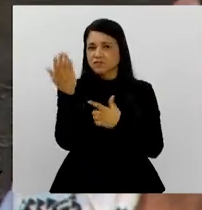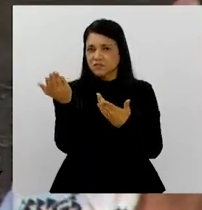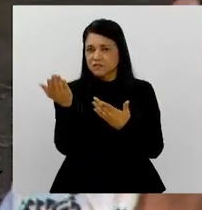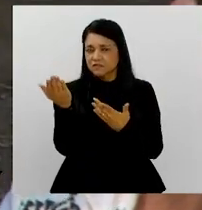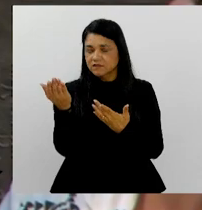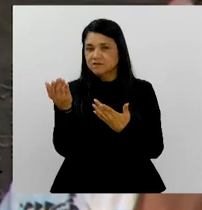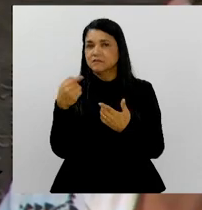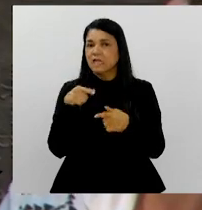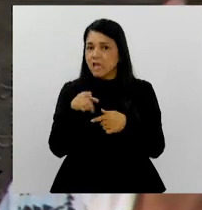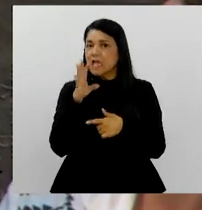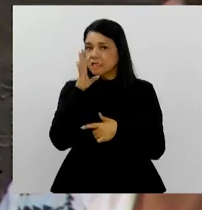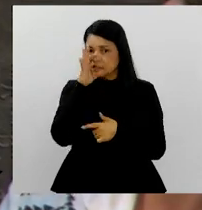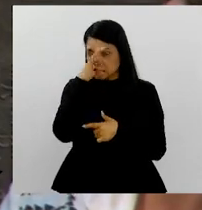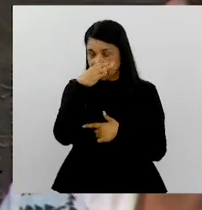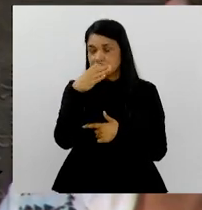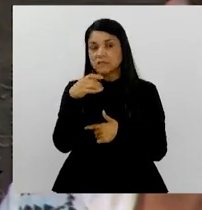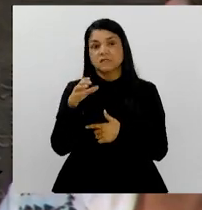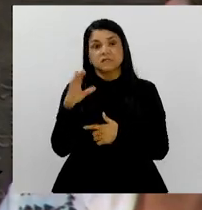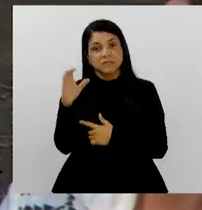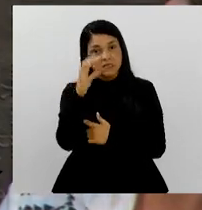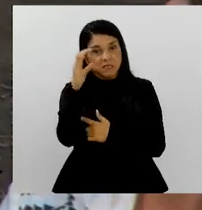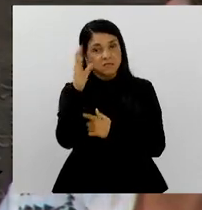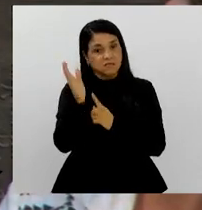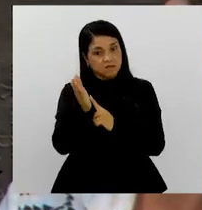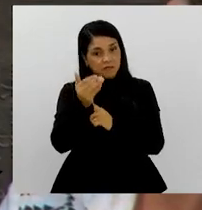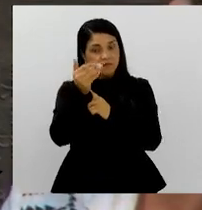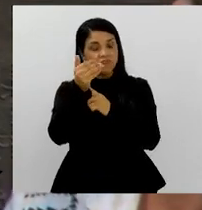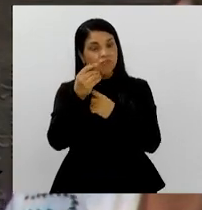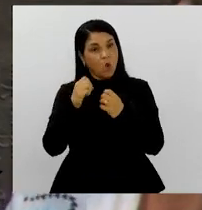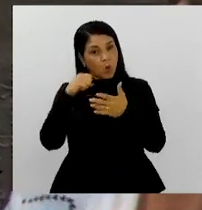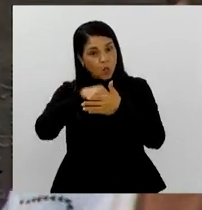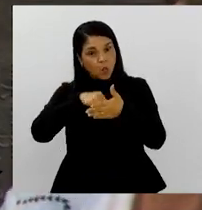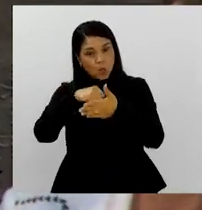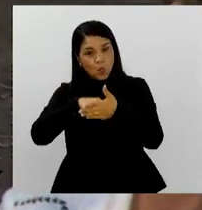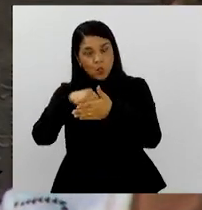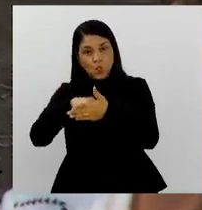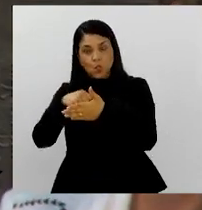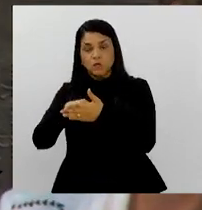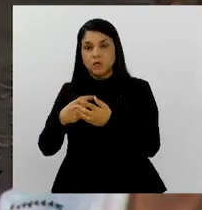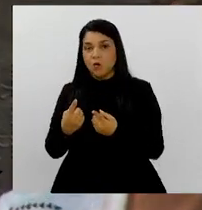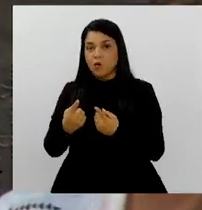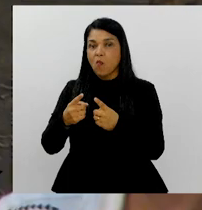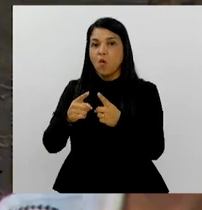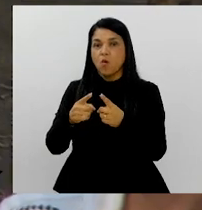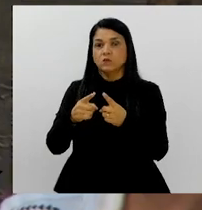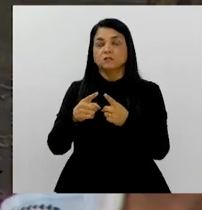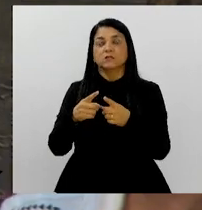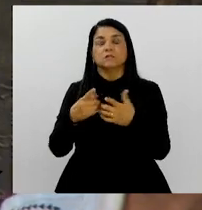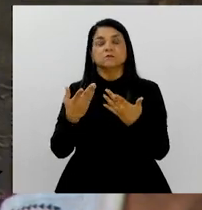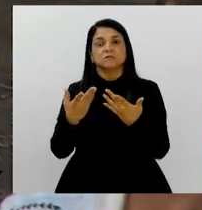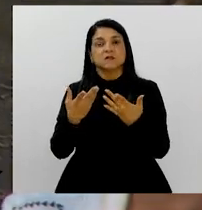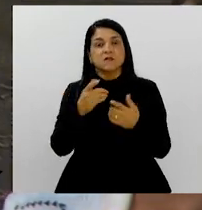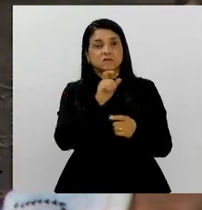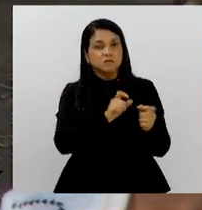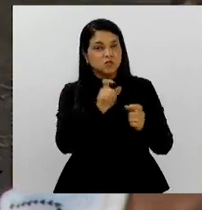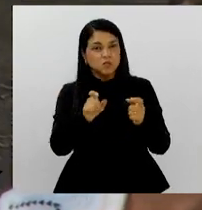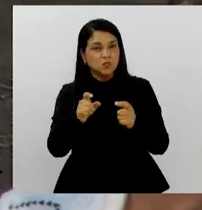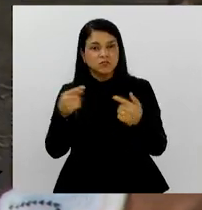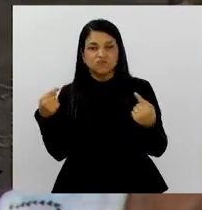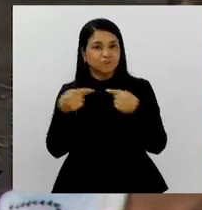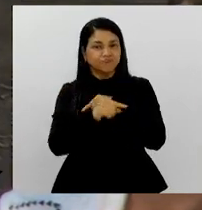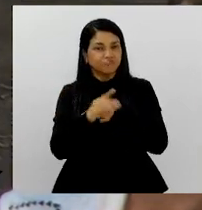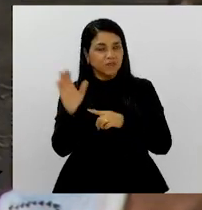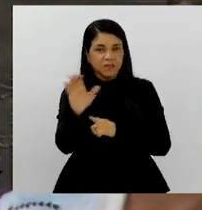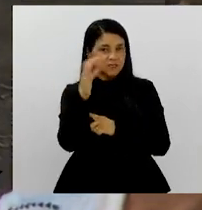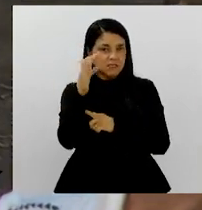também. Ciência e tecnologia luta contra o obscurantismo, pela saúde, pela vacina, por coisas que foram negadas.